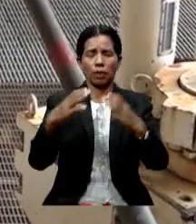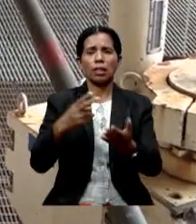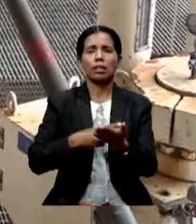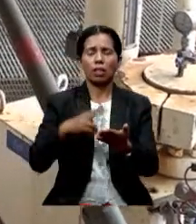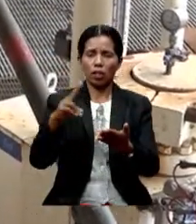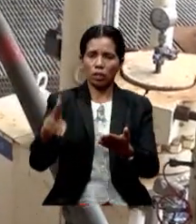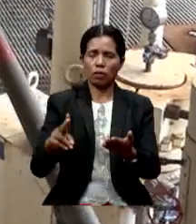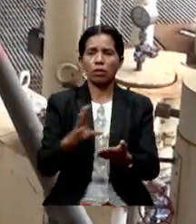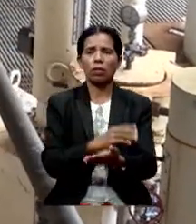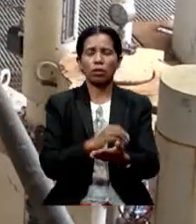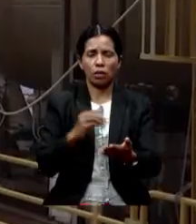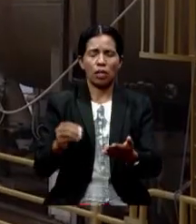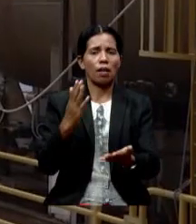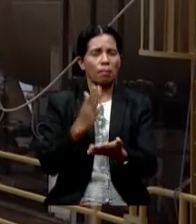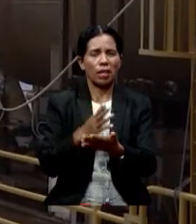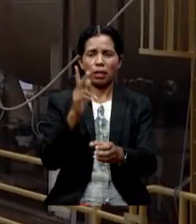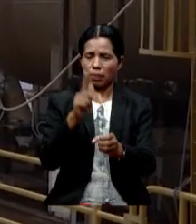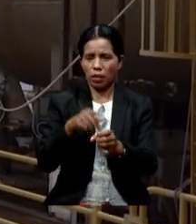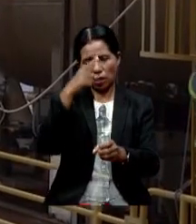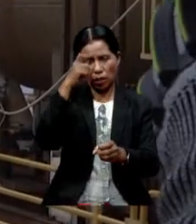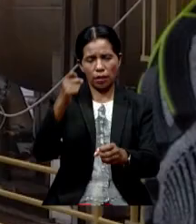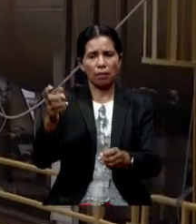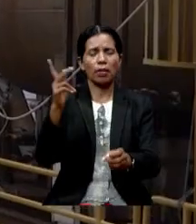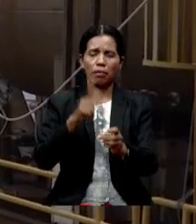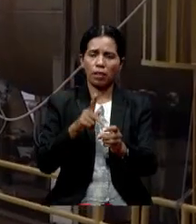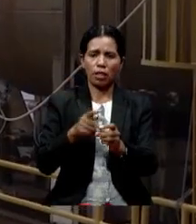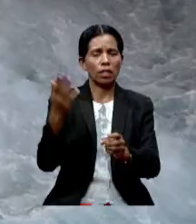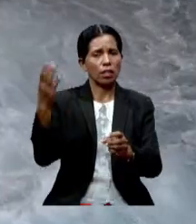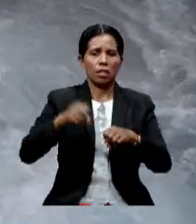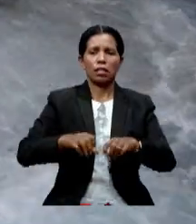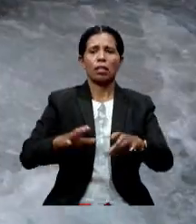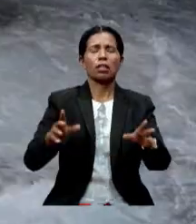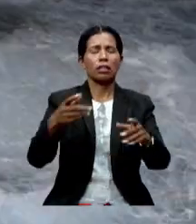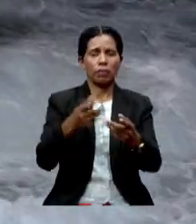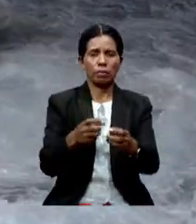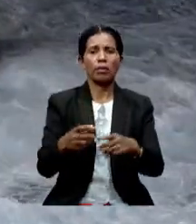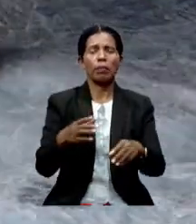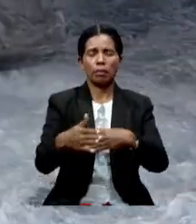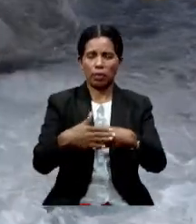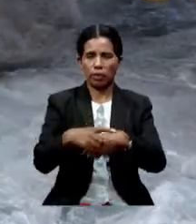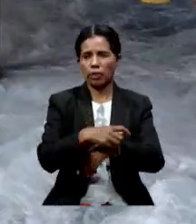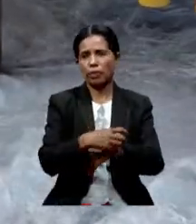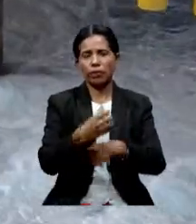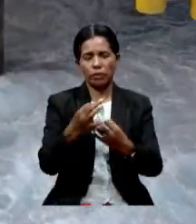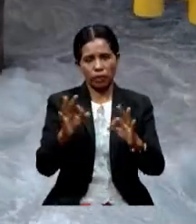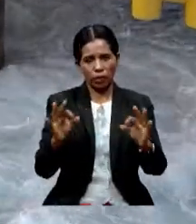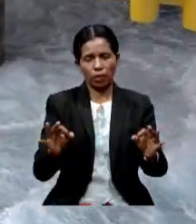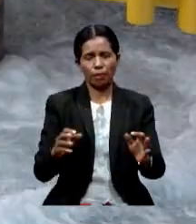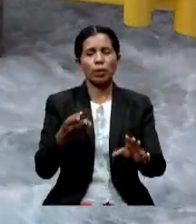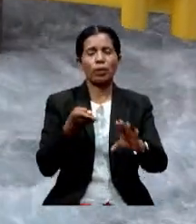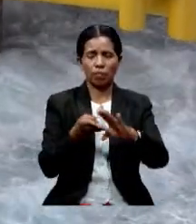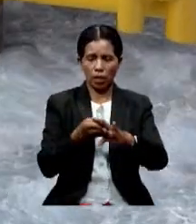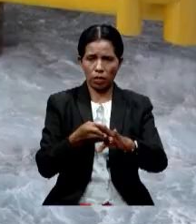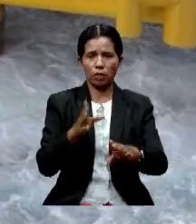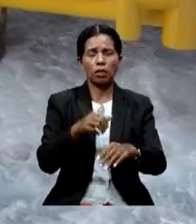mina e a campo baio undang tamo mina e a poço refere ameaçado marang. Tuir dado susi Banco Central Timor-Leste